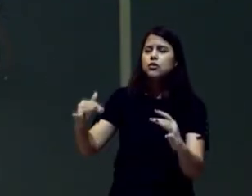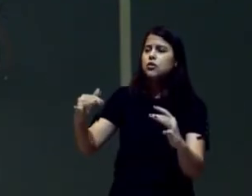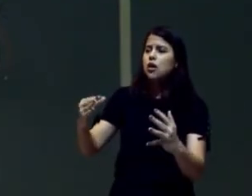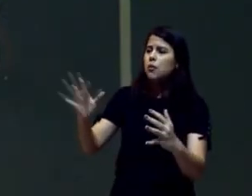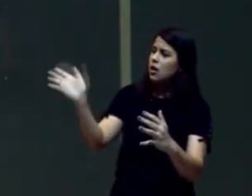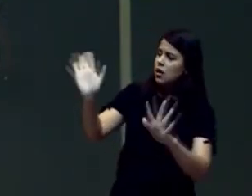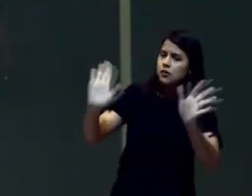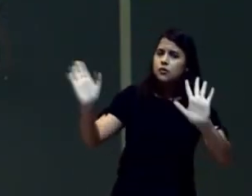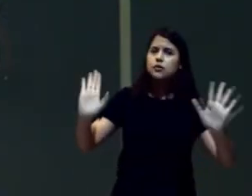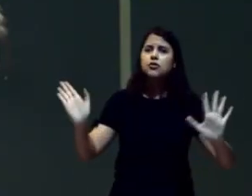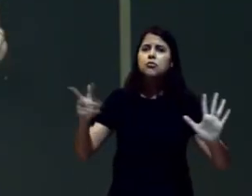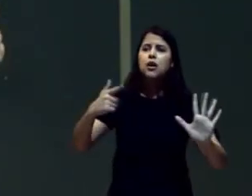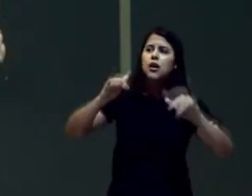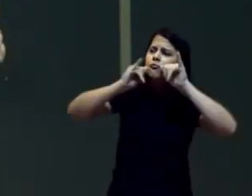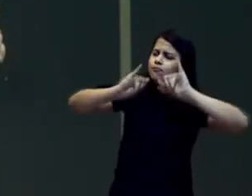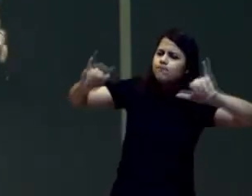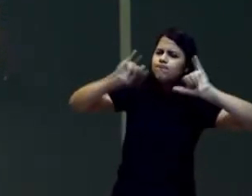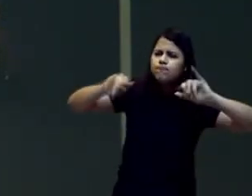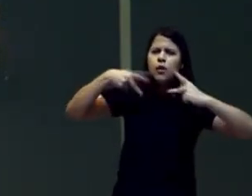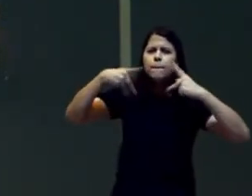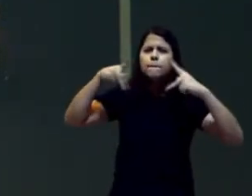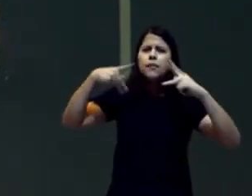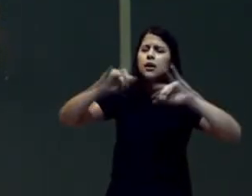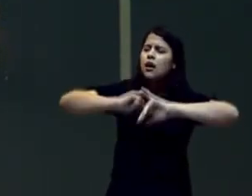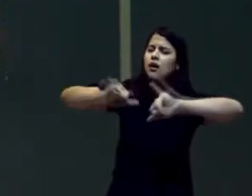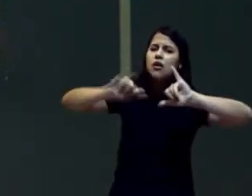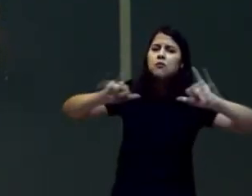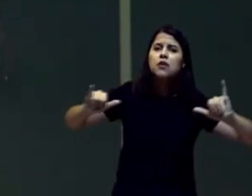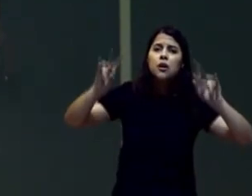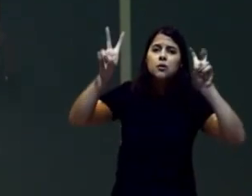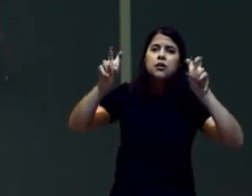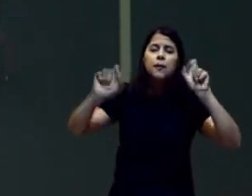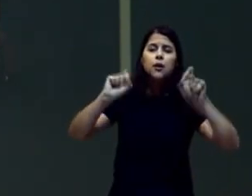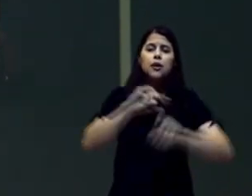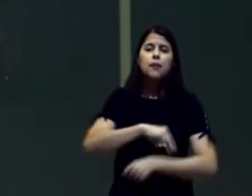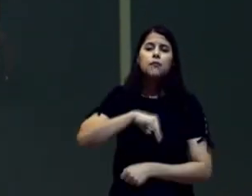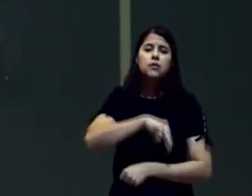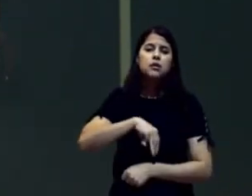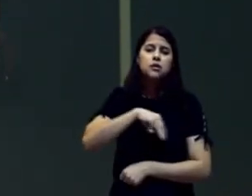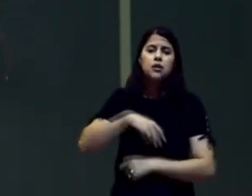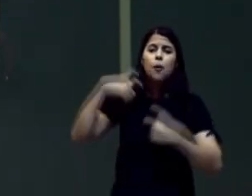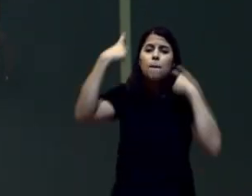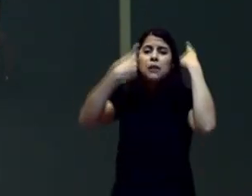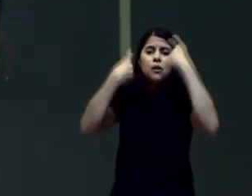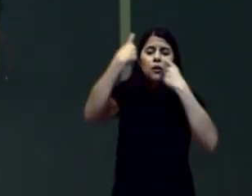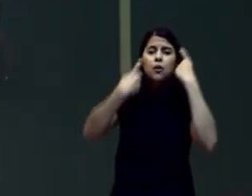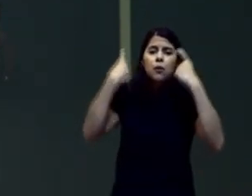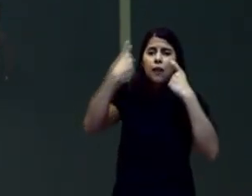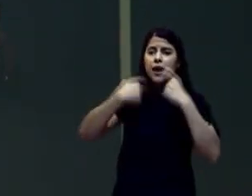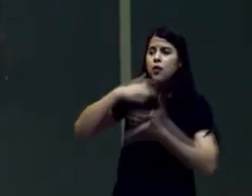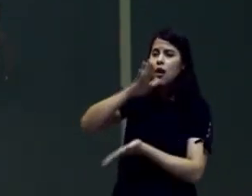preocupação que nós precisamos ter com que a obra não parasse, com o que aconteceria depois dele.